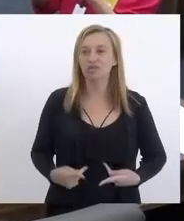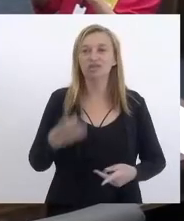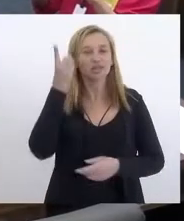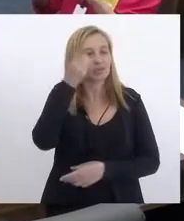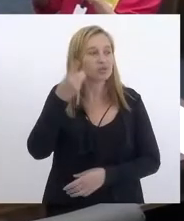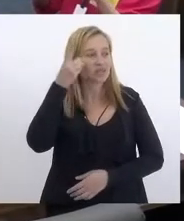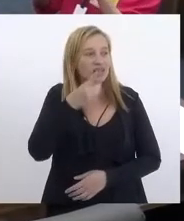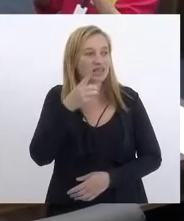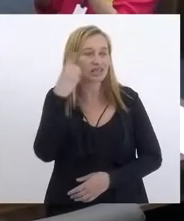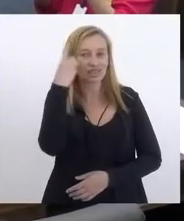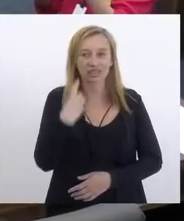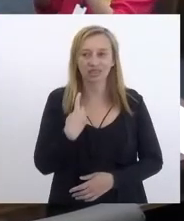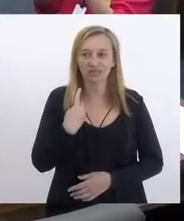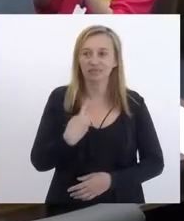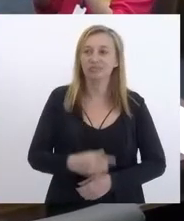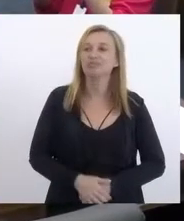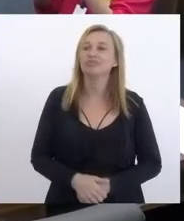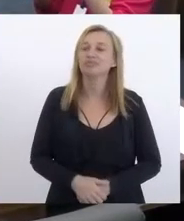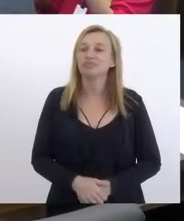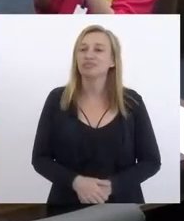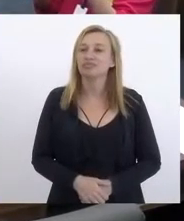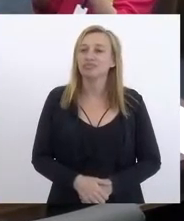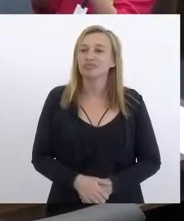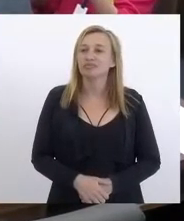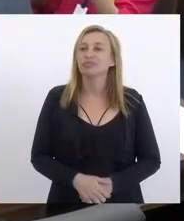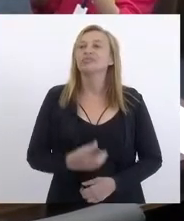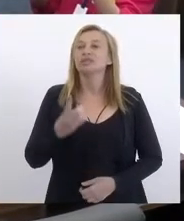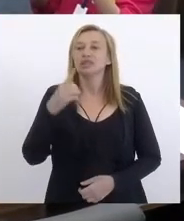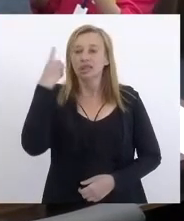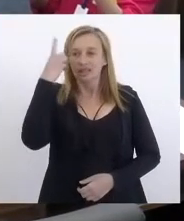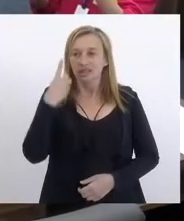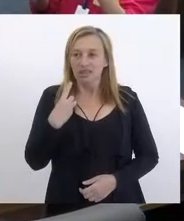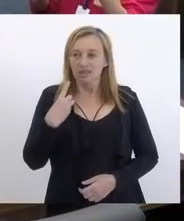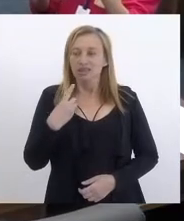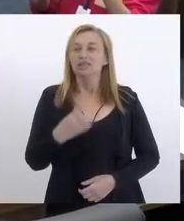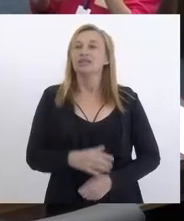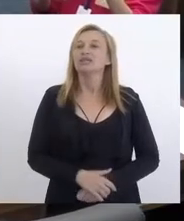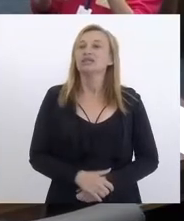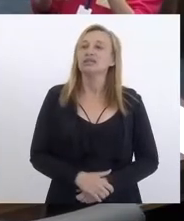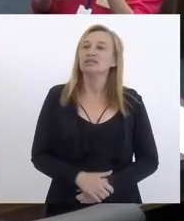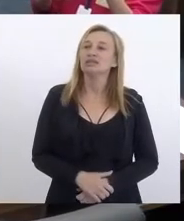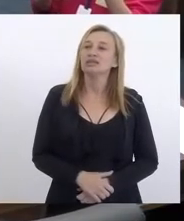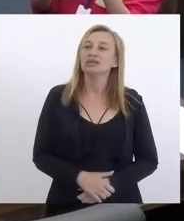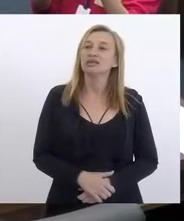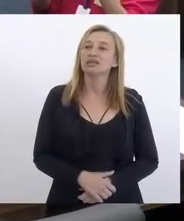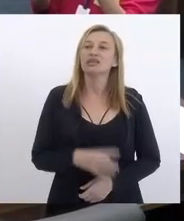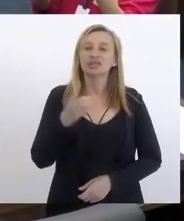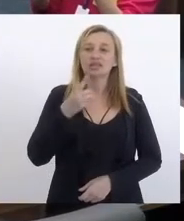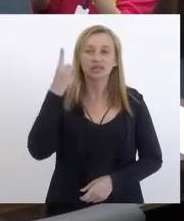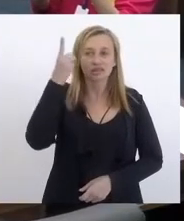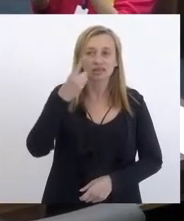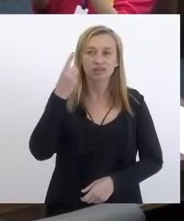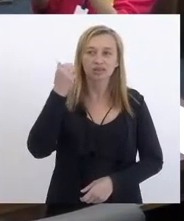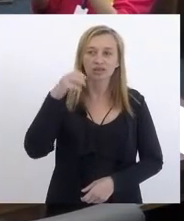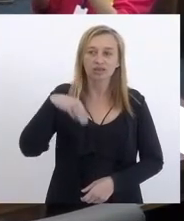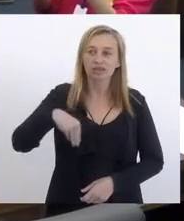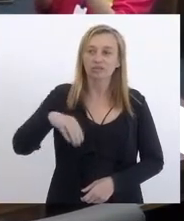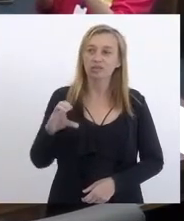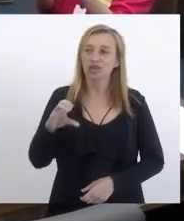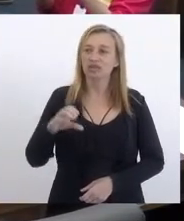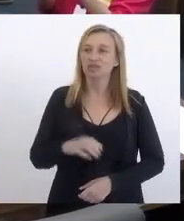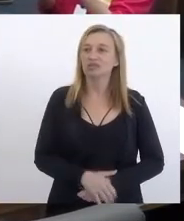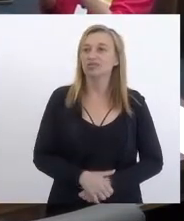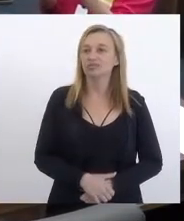deputada Dani Monteiro. Deputada Dani Monteiro. Deputado Carlos Mink.